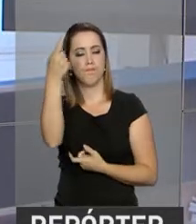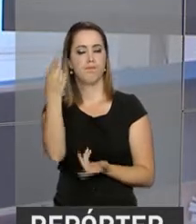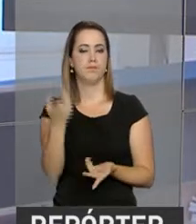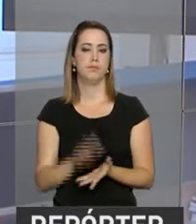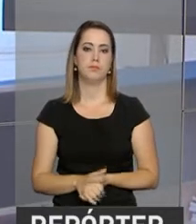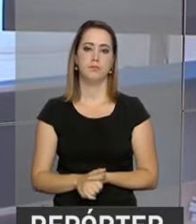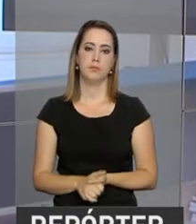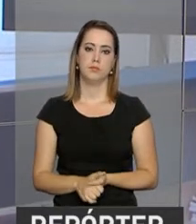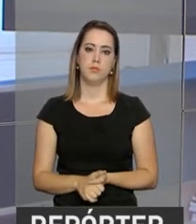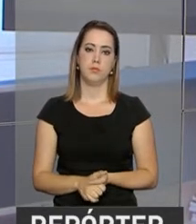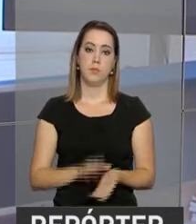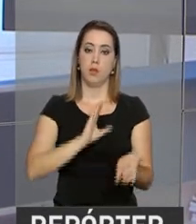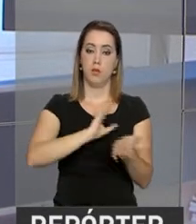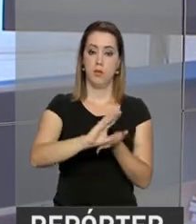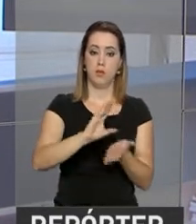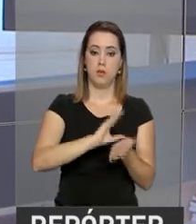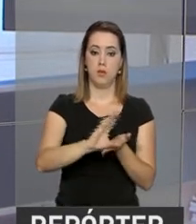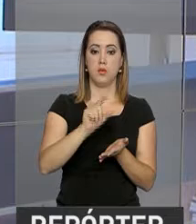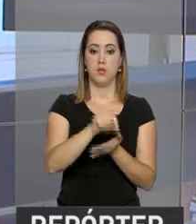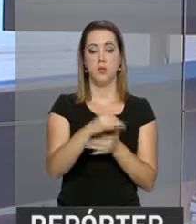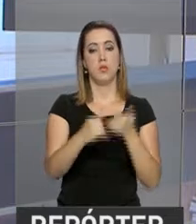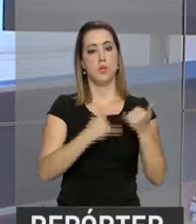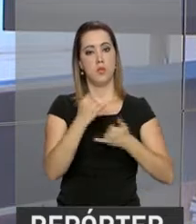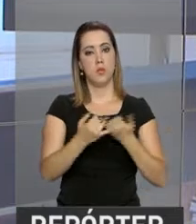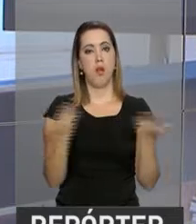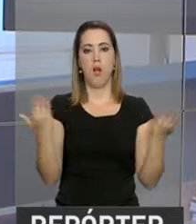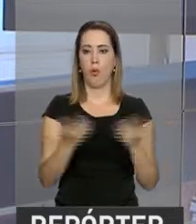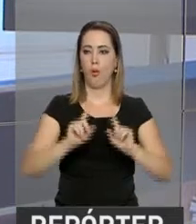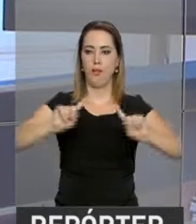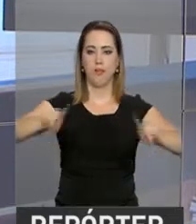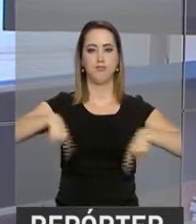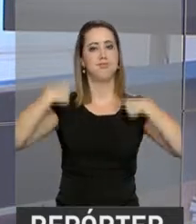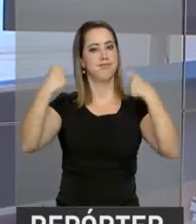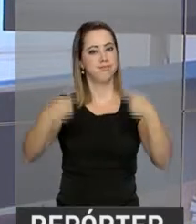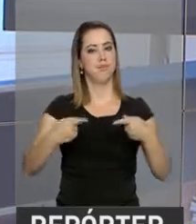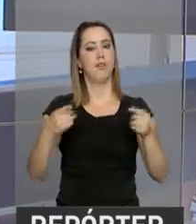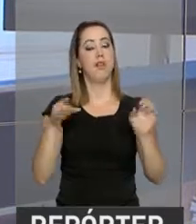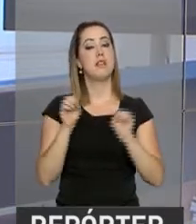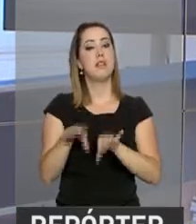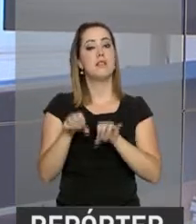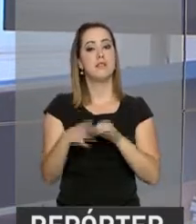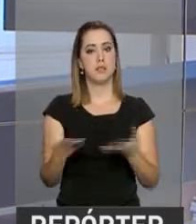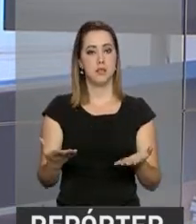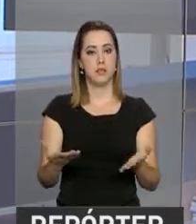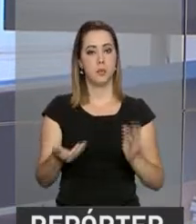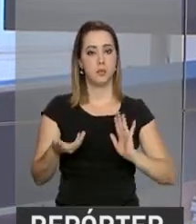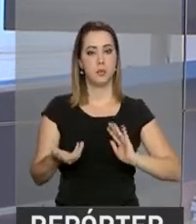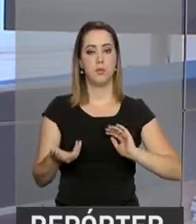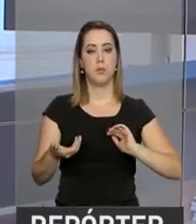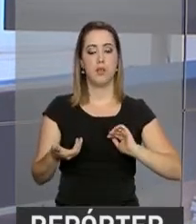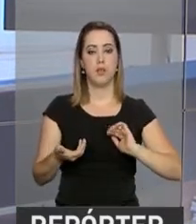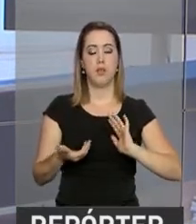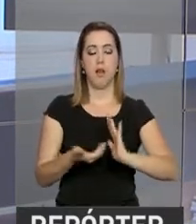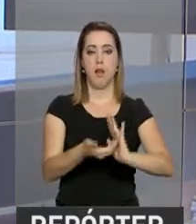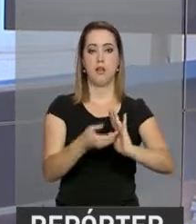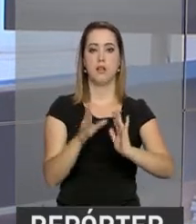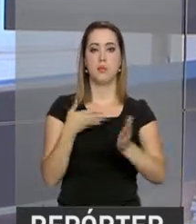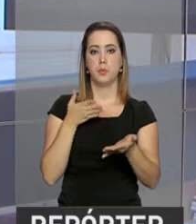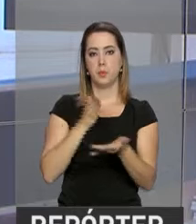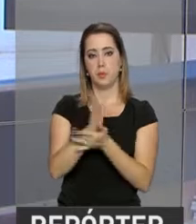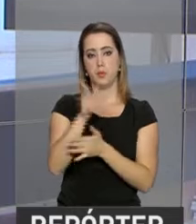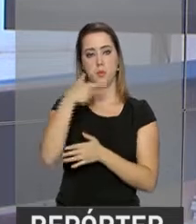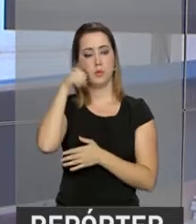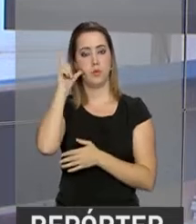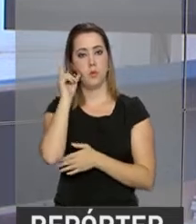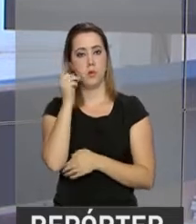de investimento do mercado de entretenimento para a educação a câmara dos deputados aprovou na noite de ontem o texto base da reforma do ensino